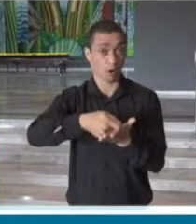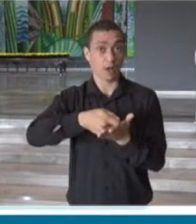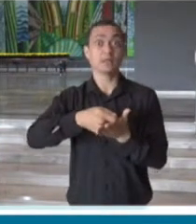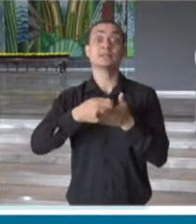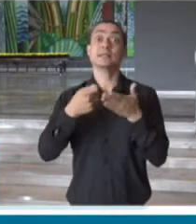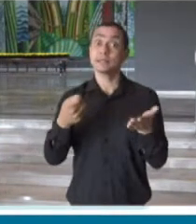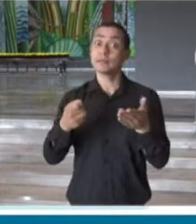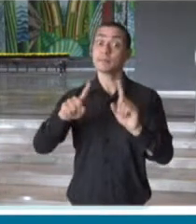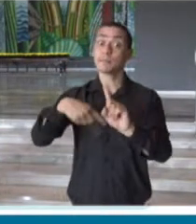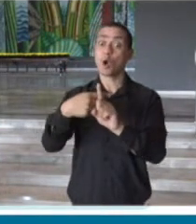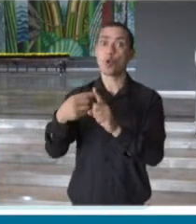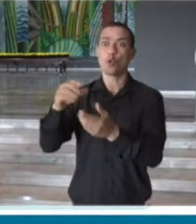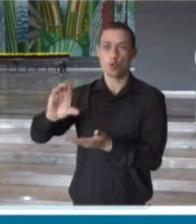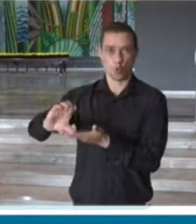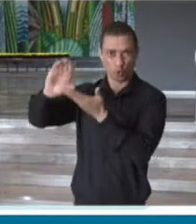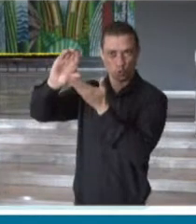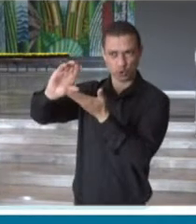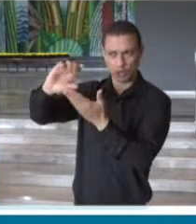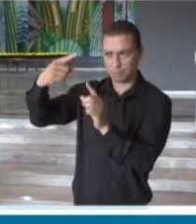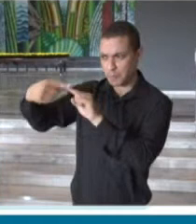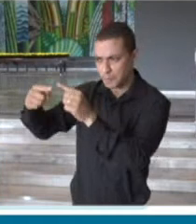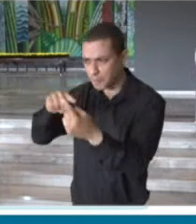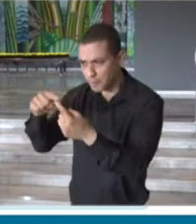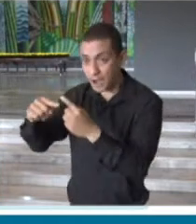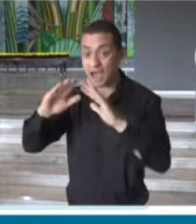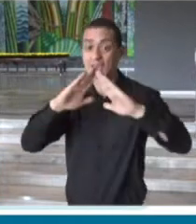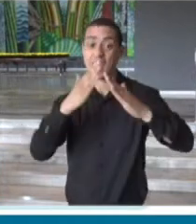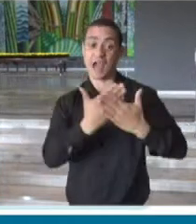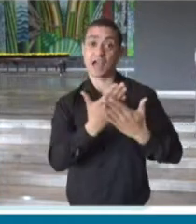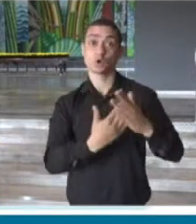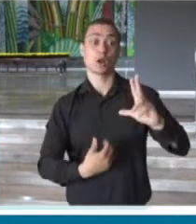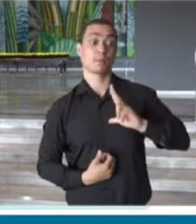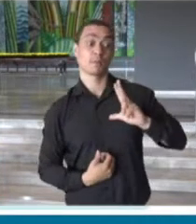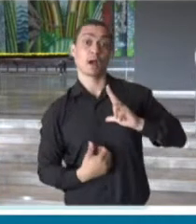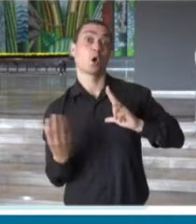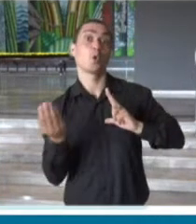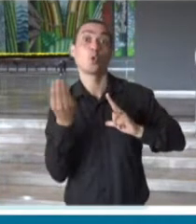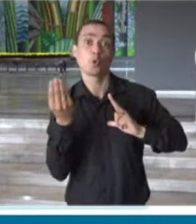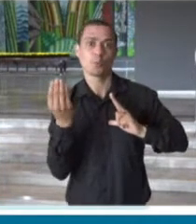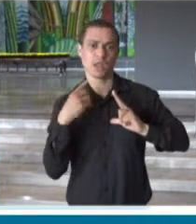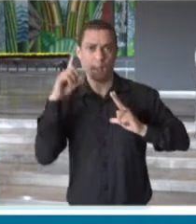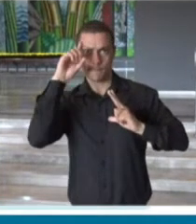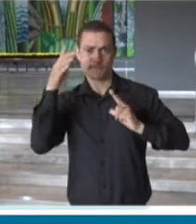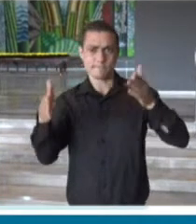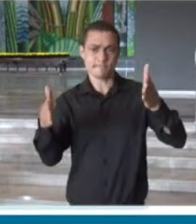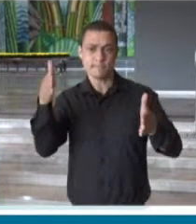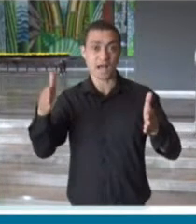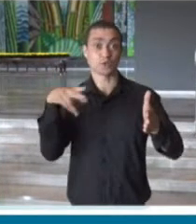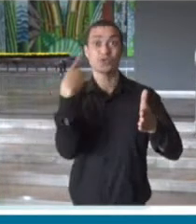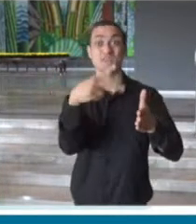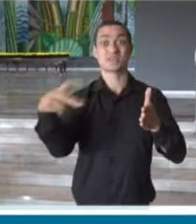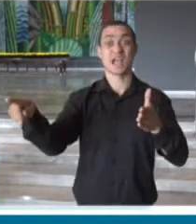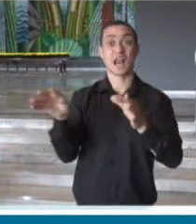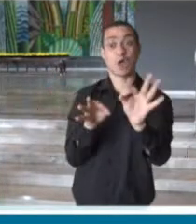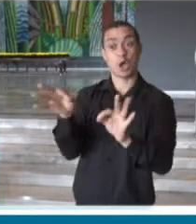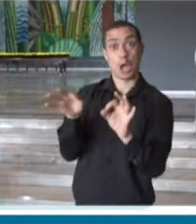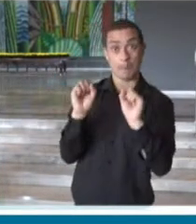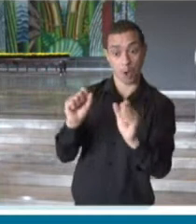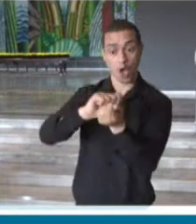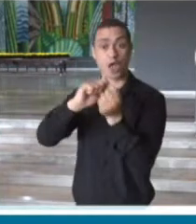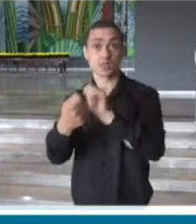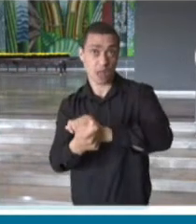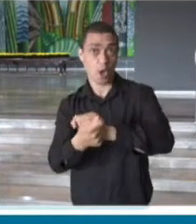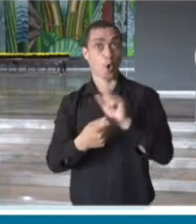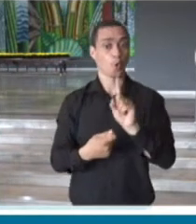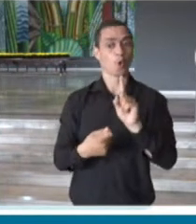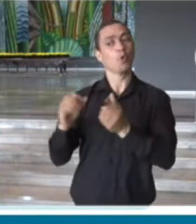vai deliberar sobre o prazo para as escolas privadas. A gente vai publicar, vai ter um prazo onde a escola privada poderá se adaptar